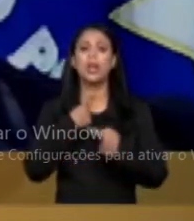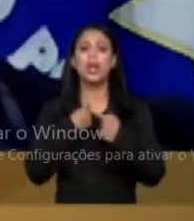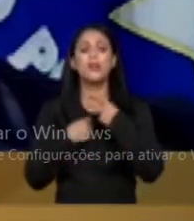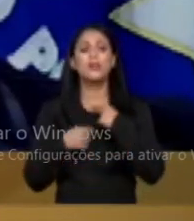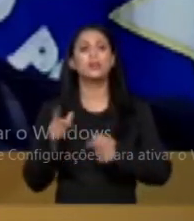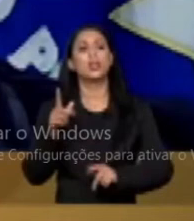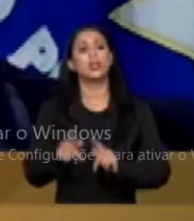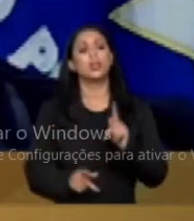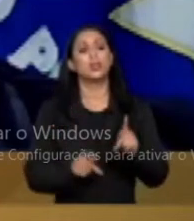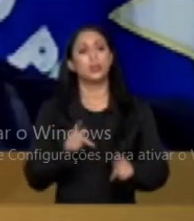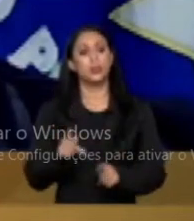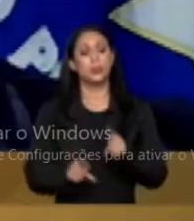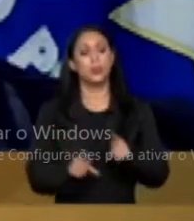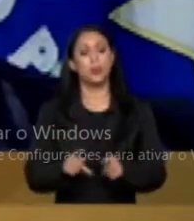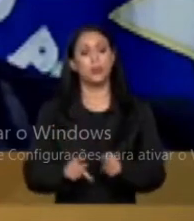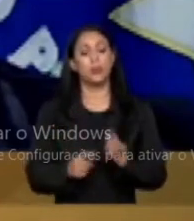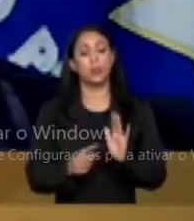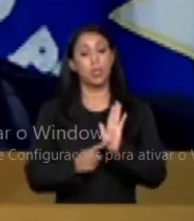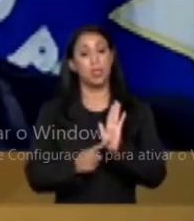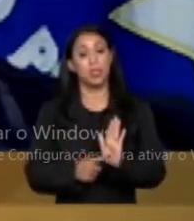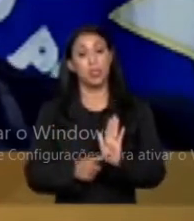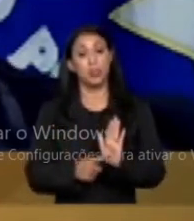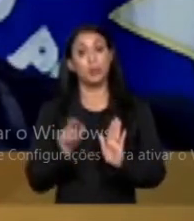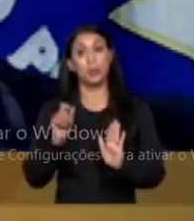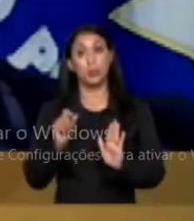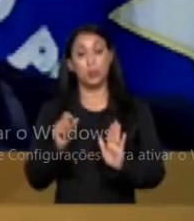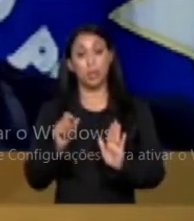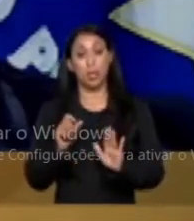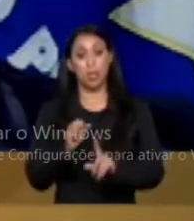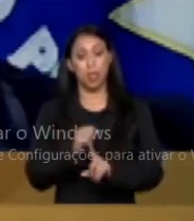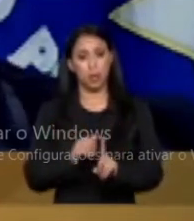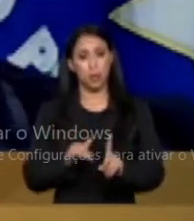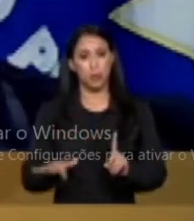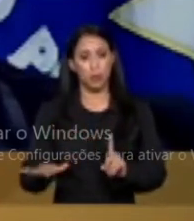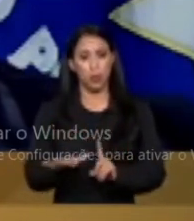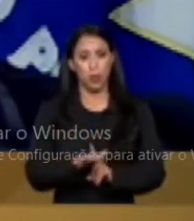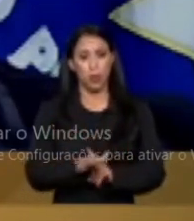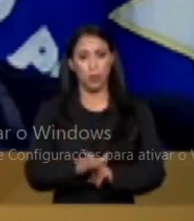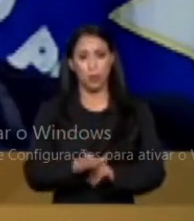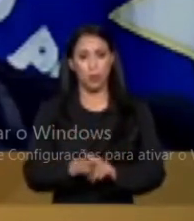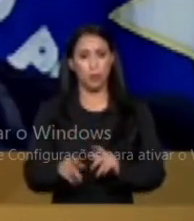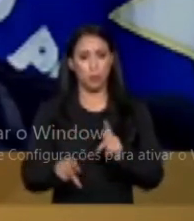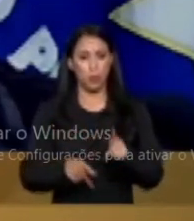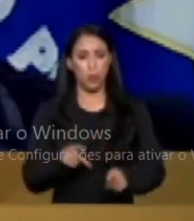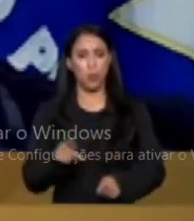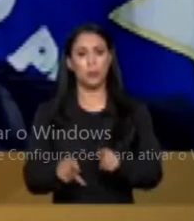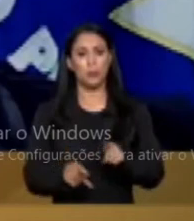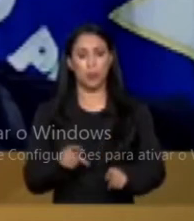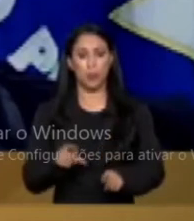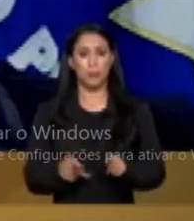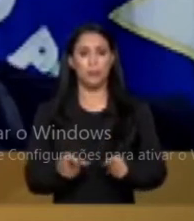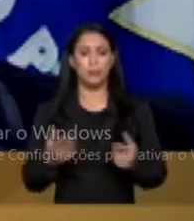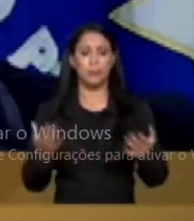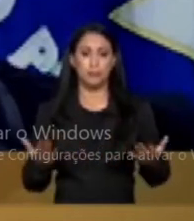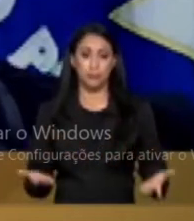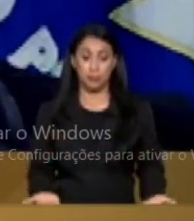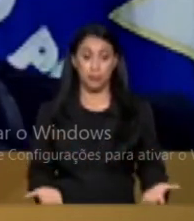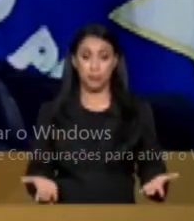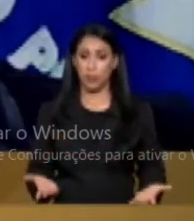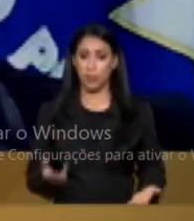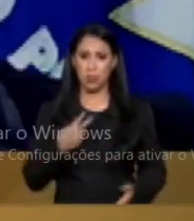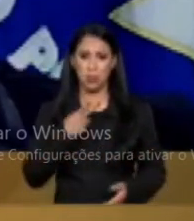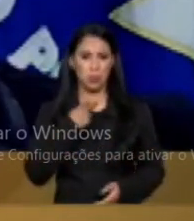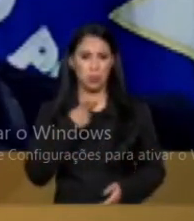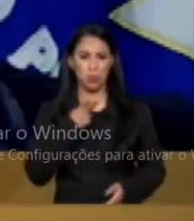vontade popular, que se traduz na soberania popular, que é exatamente destinada à busca do consenso. Não